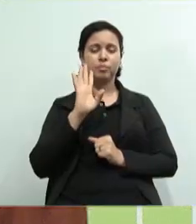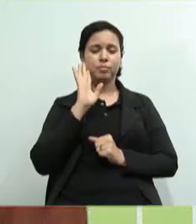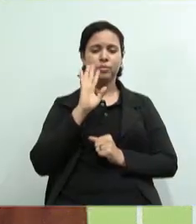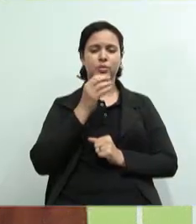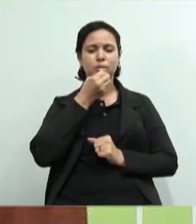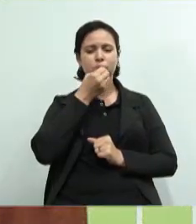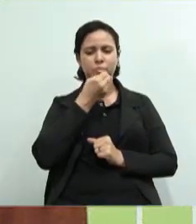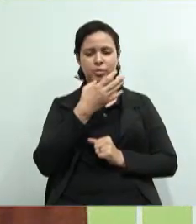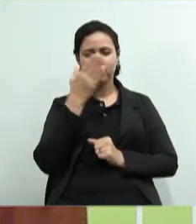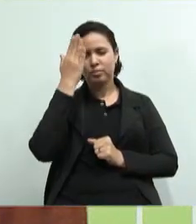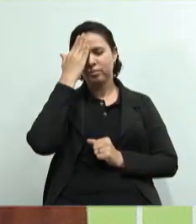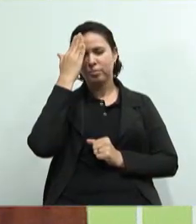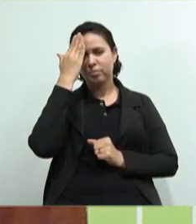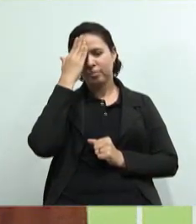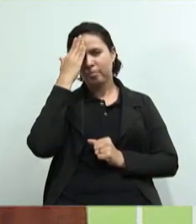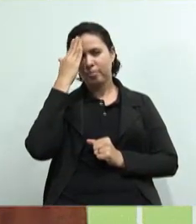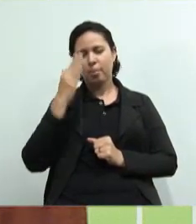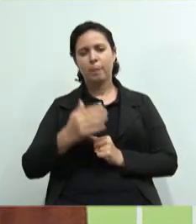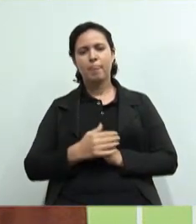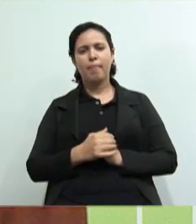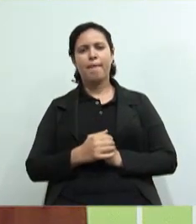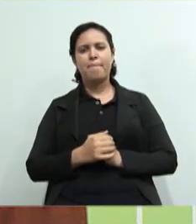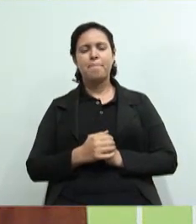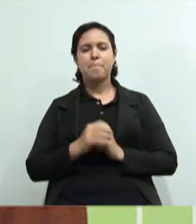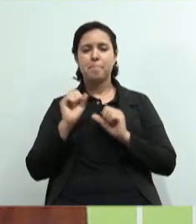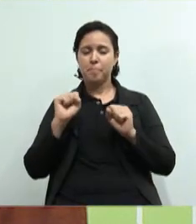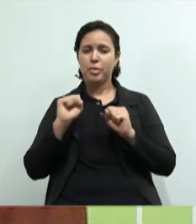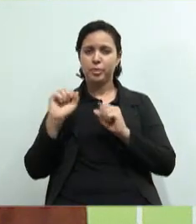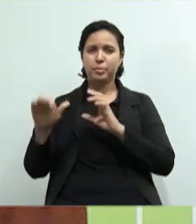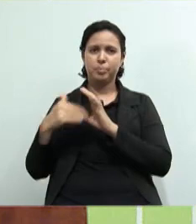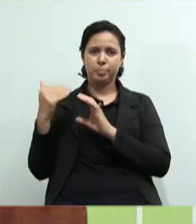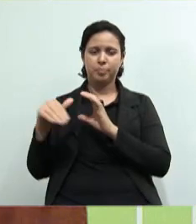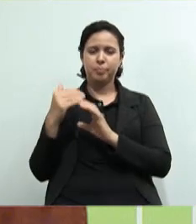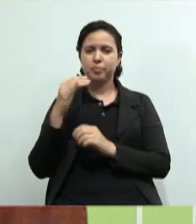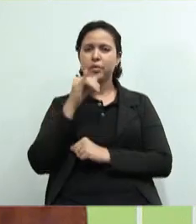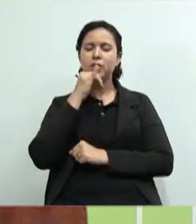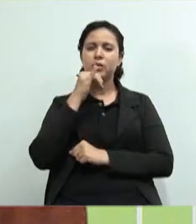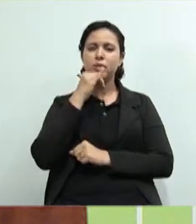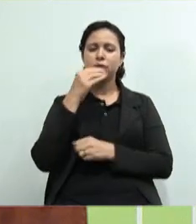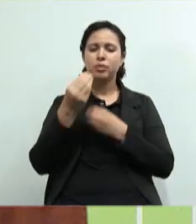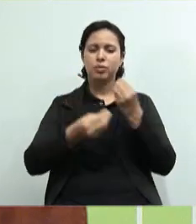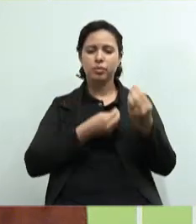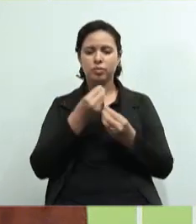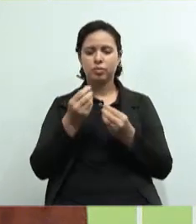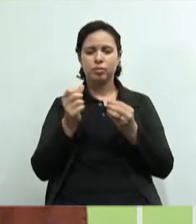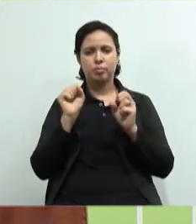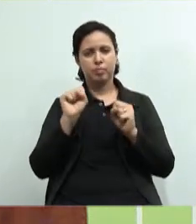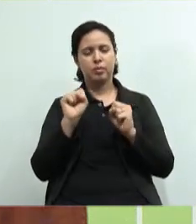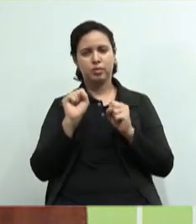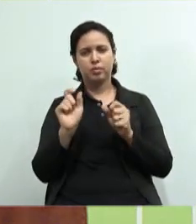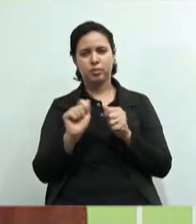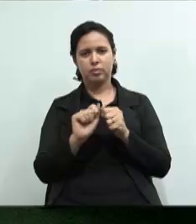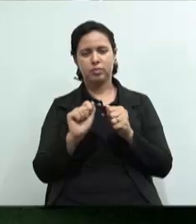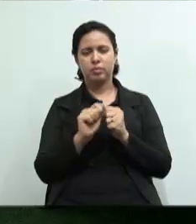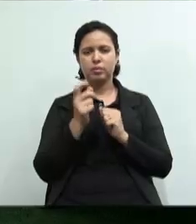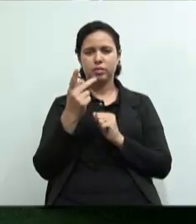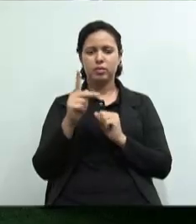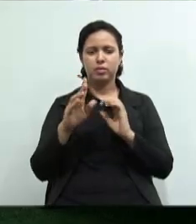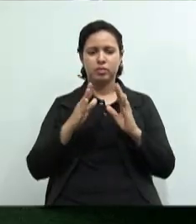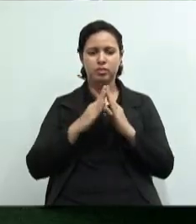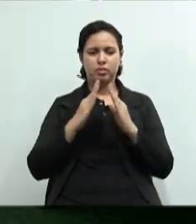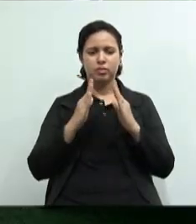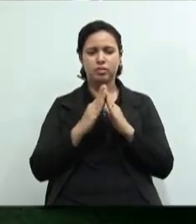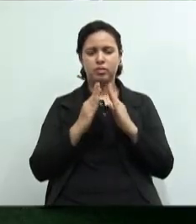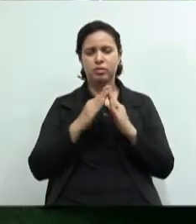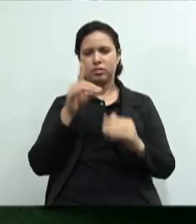desses feedbacks, né? Isso é muito bom. E manda pra gente exemplos de como que você pode fazer, né? Na Exatamente. Sua casa, no seu dia a